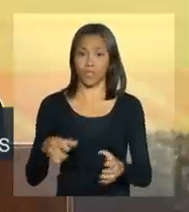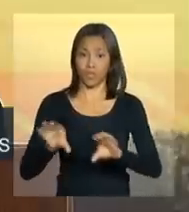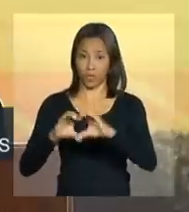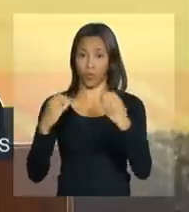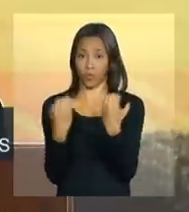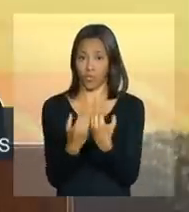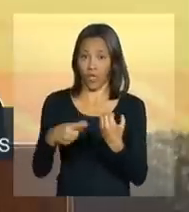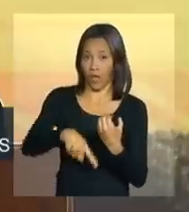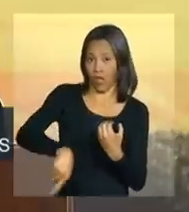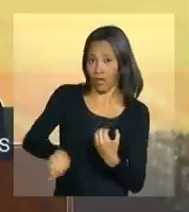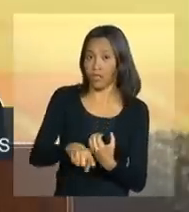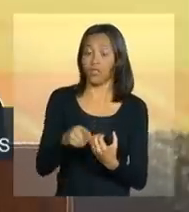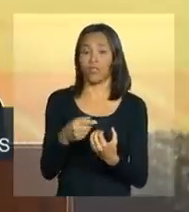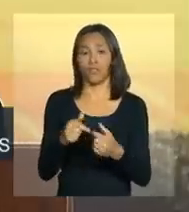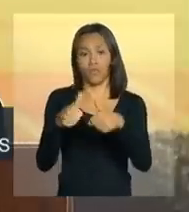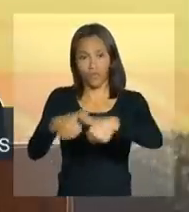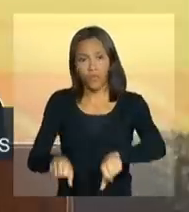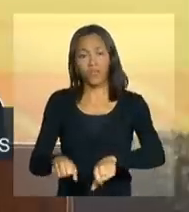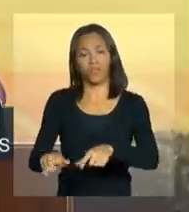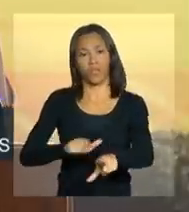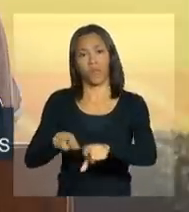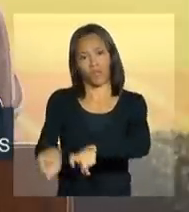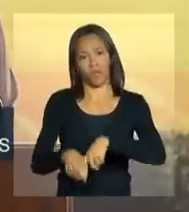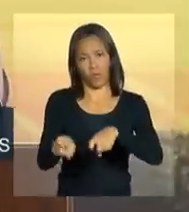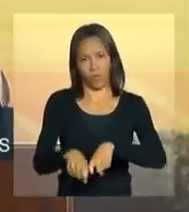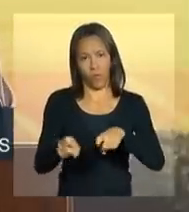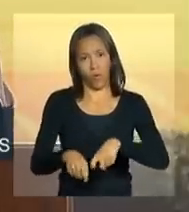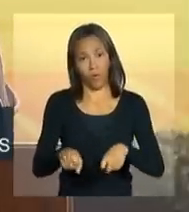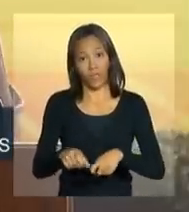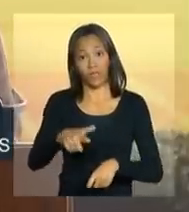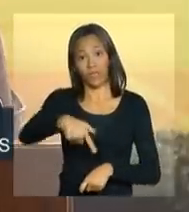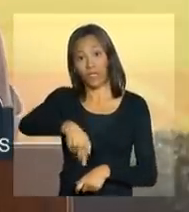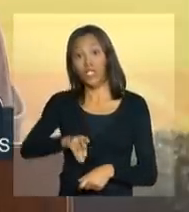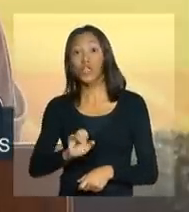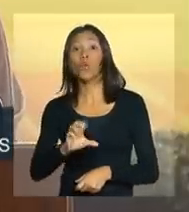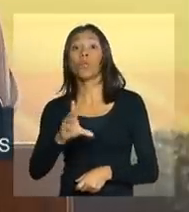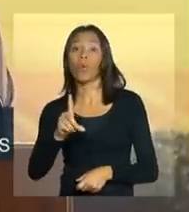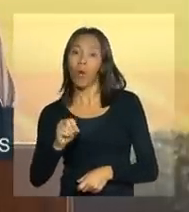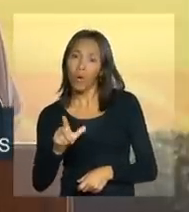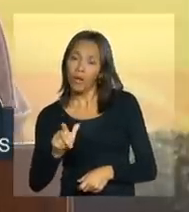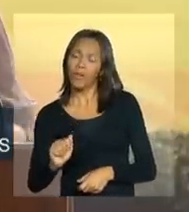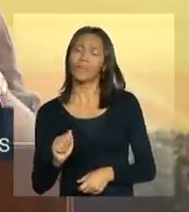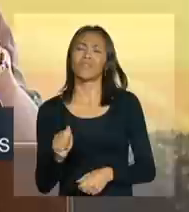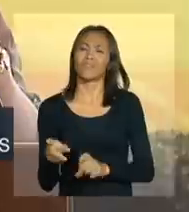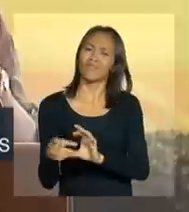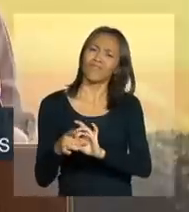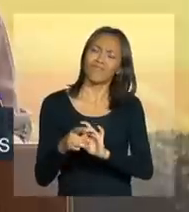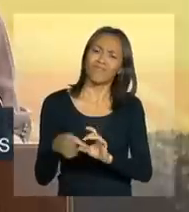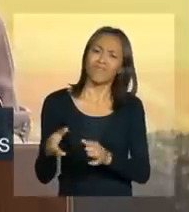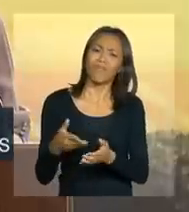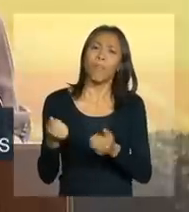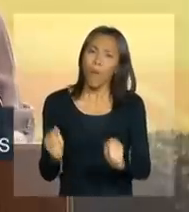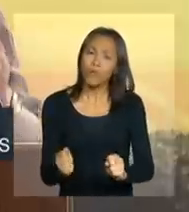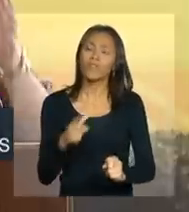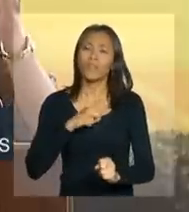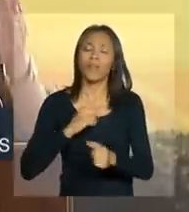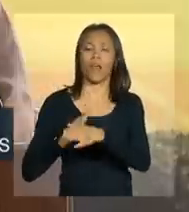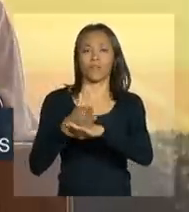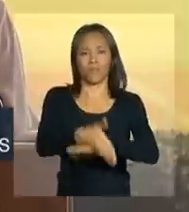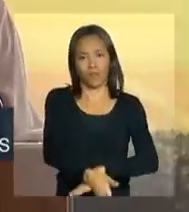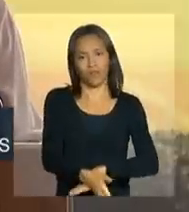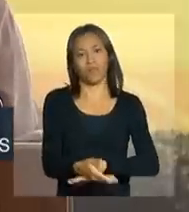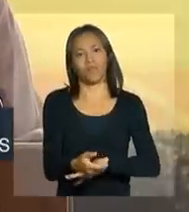comunidades rurais quilombolas saiam da subsistência e tenham acesso